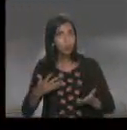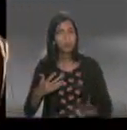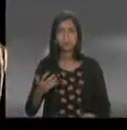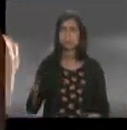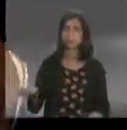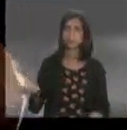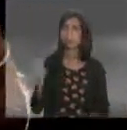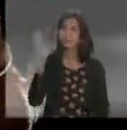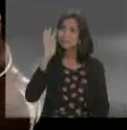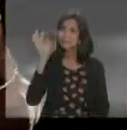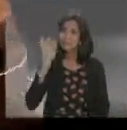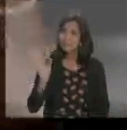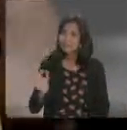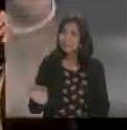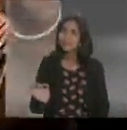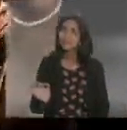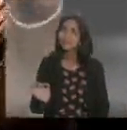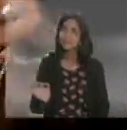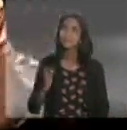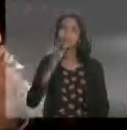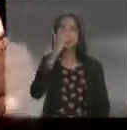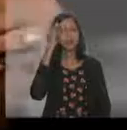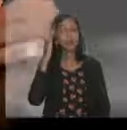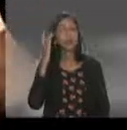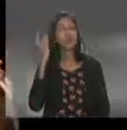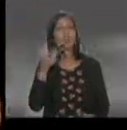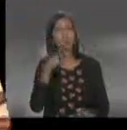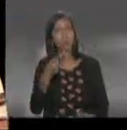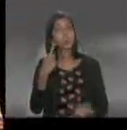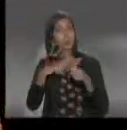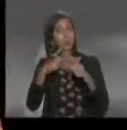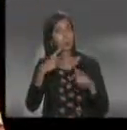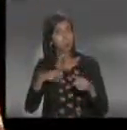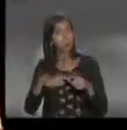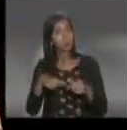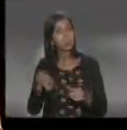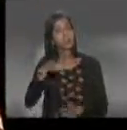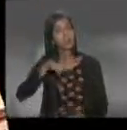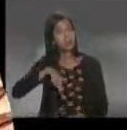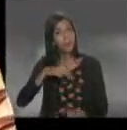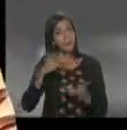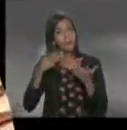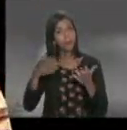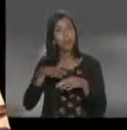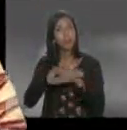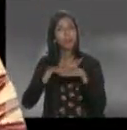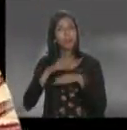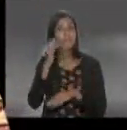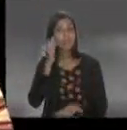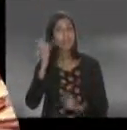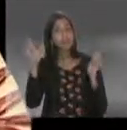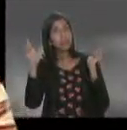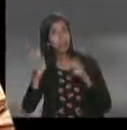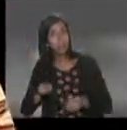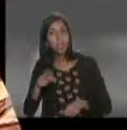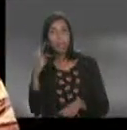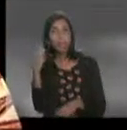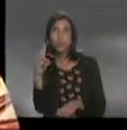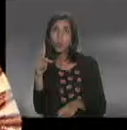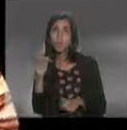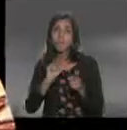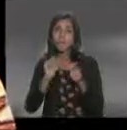que é? Eu não estou entendendo. Aí a pessoa, não, porque queremos conversar com você a possibilidade de colocar